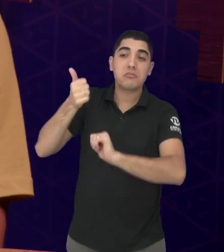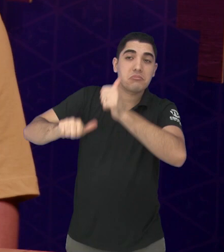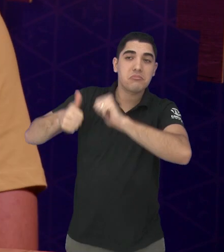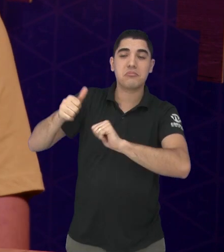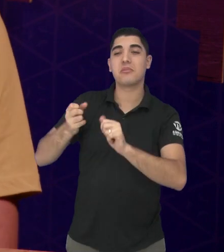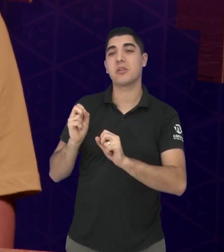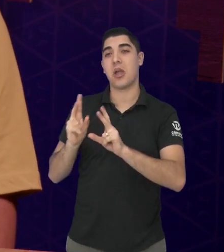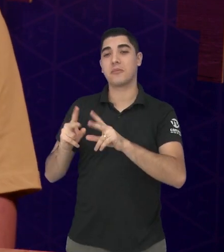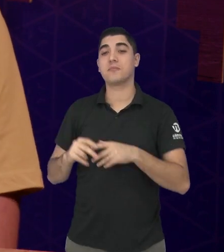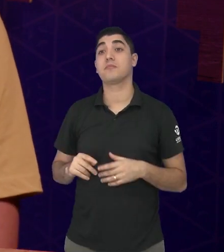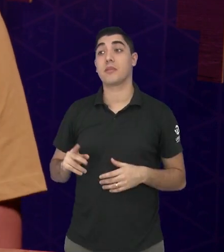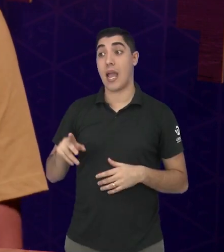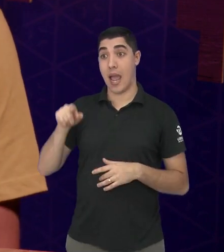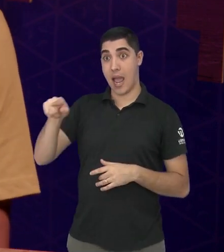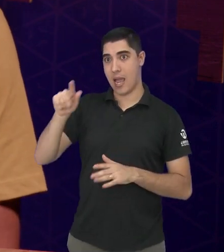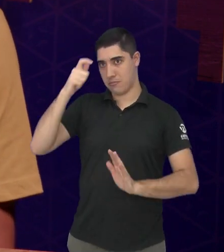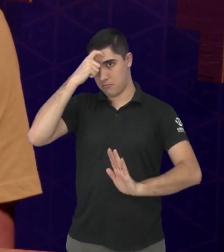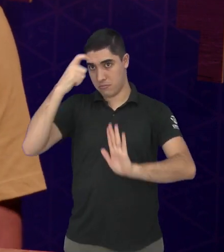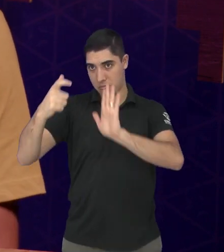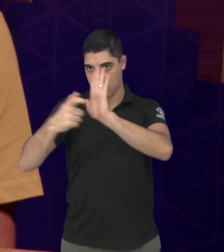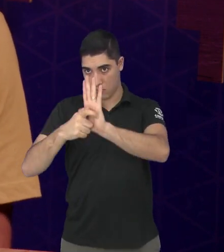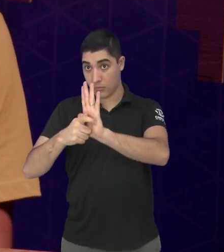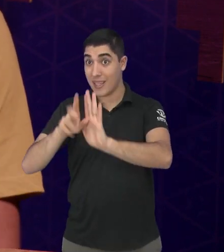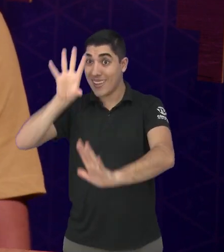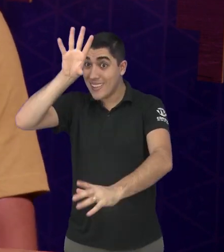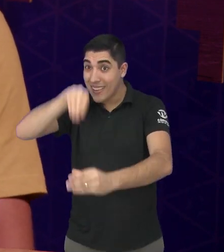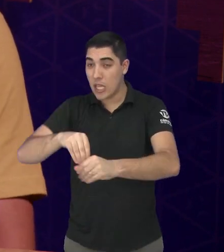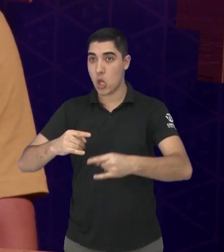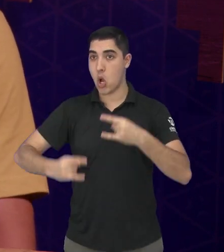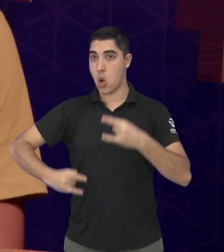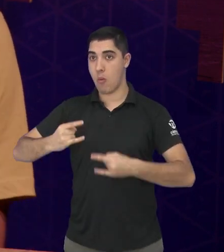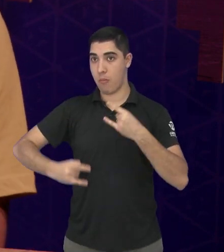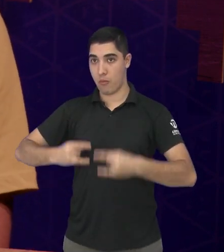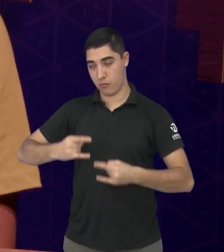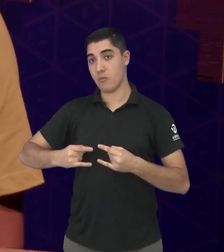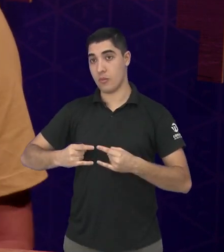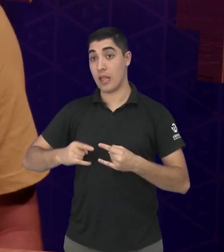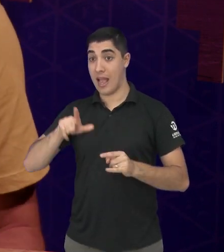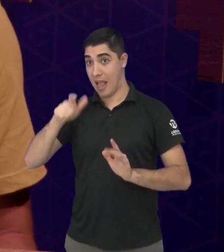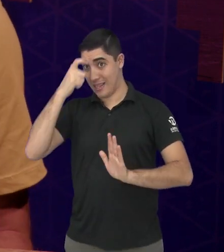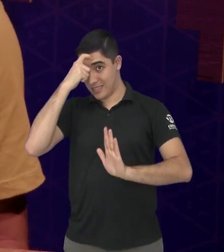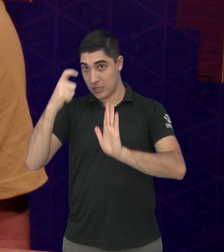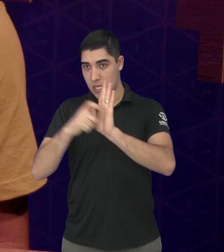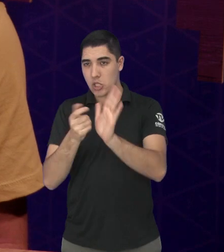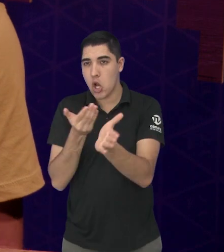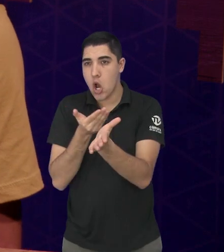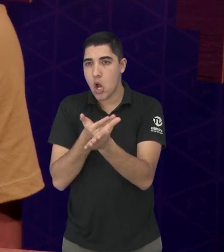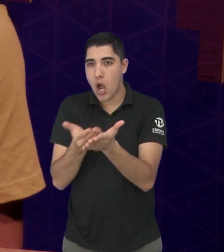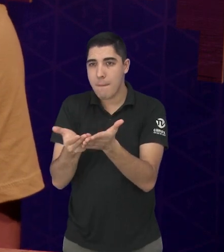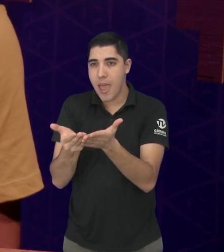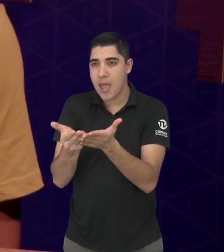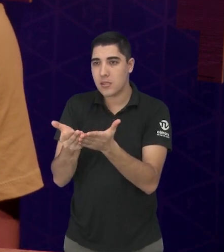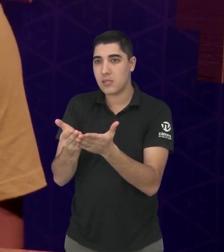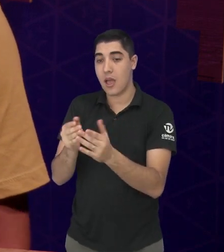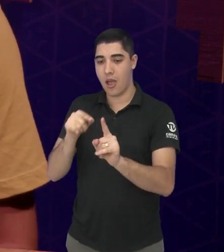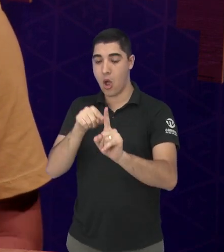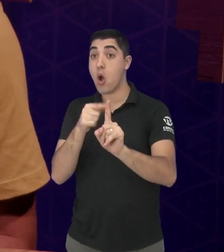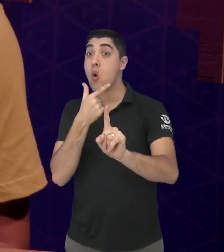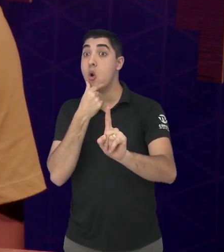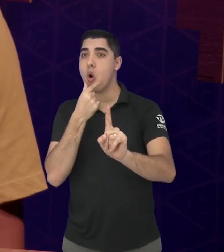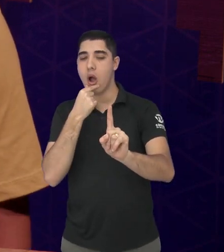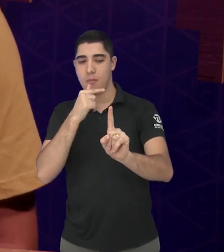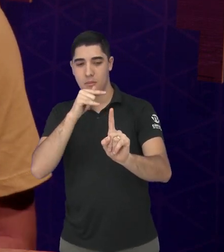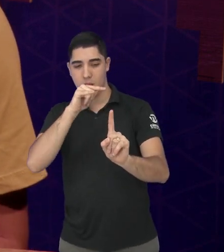se a máquina tá boa. E essa inteligência artificial tá num robô. E a inteligência artificial vai